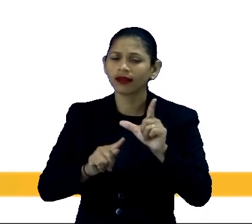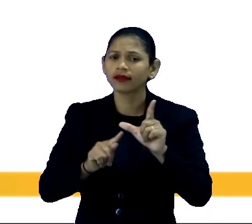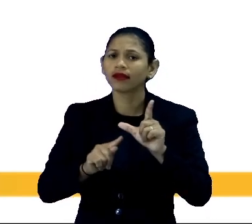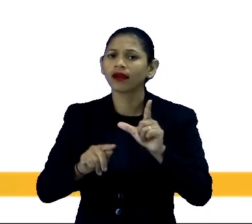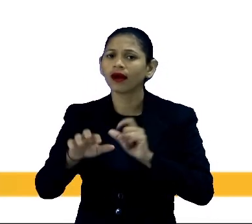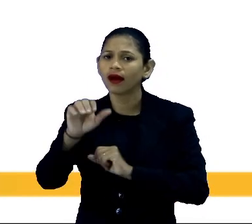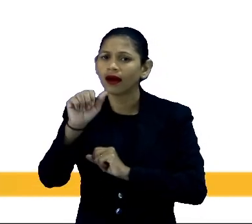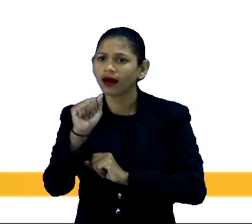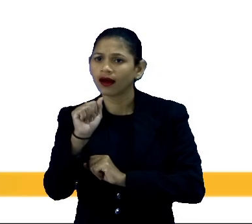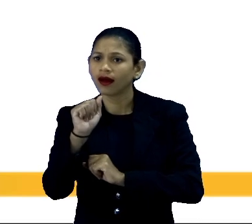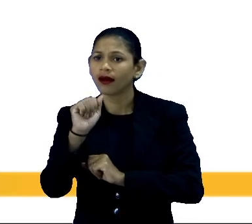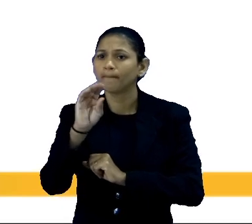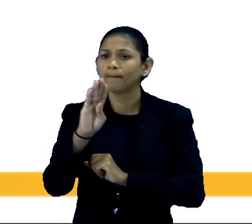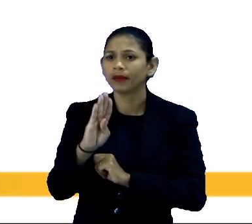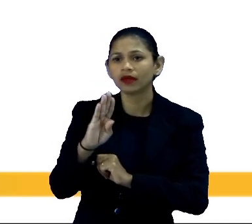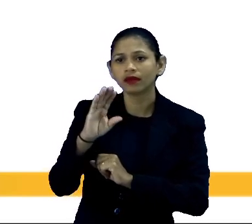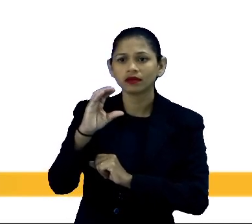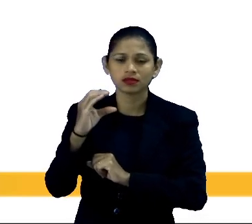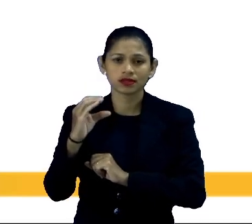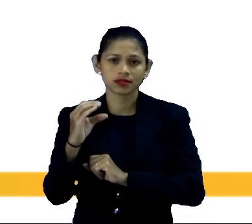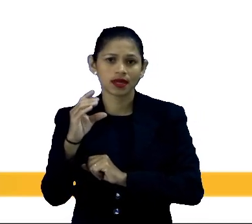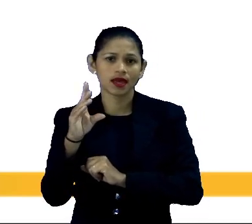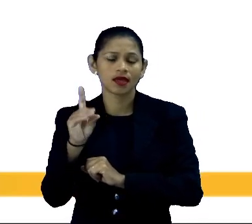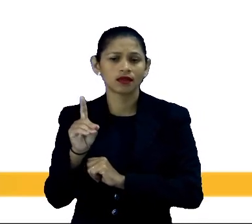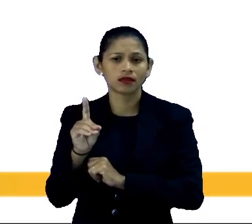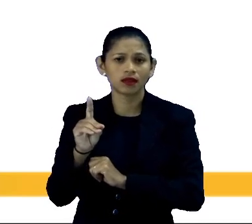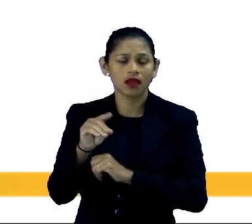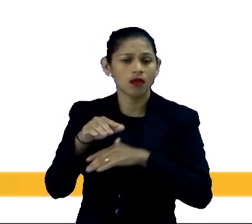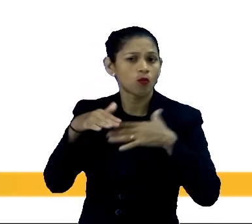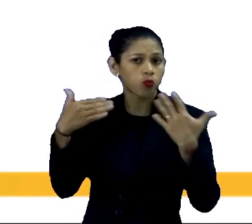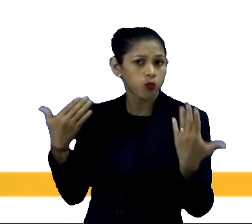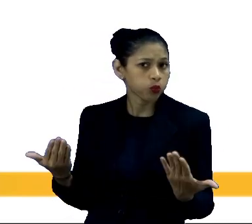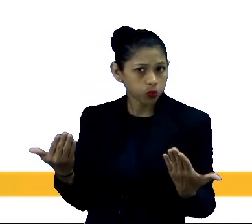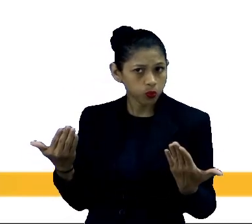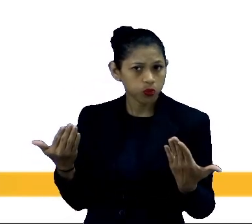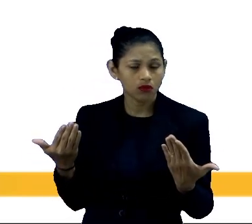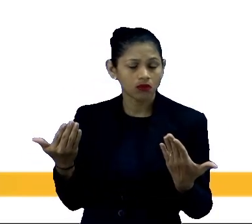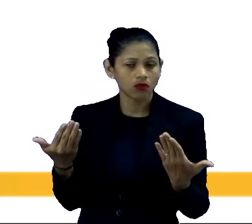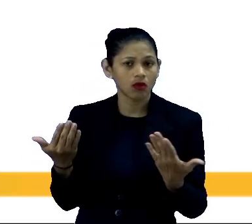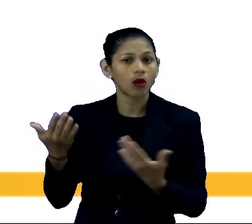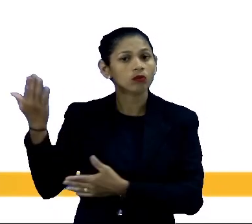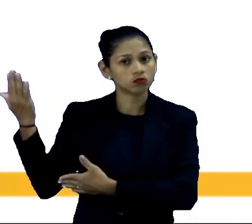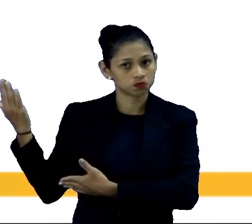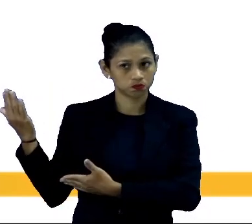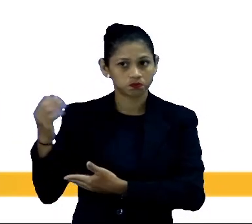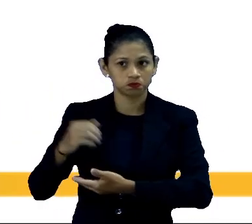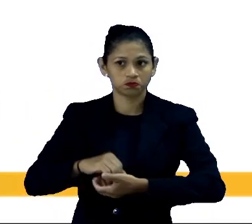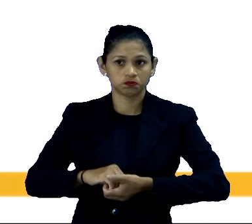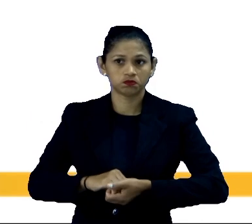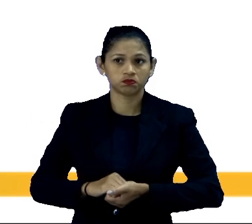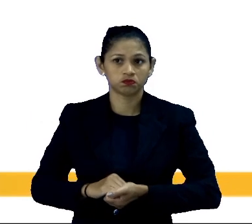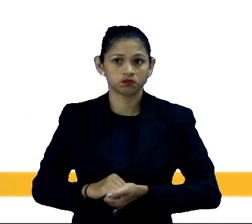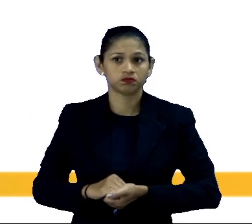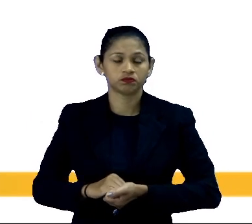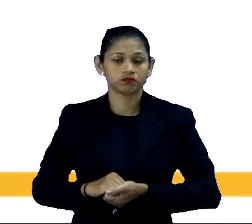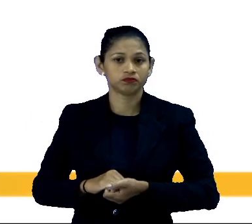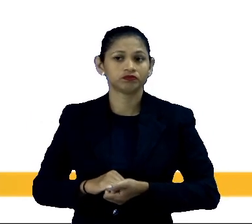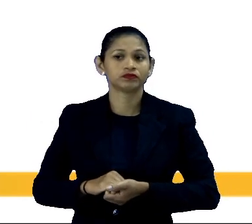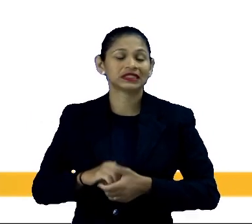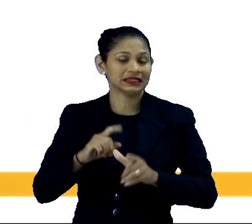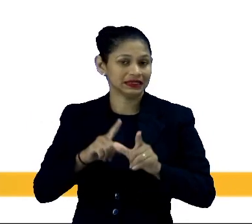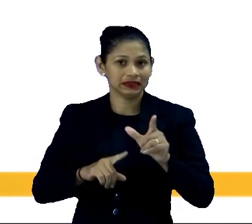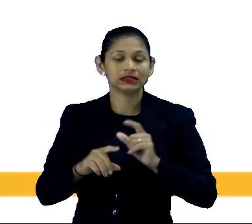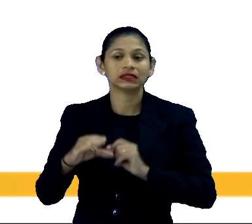desanimaram. C, saciaram. Ou D, zangaram. Fartaram quer dizer a mesma coisa de saciaram. Quando